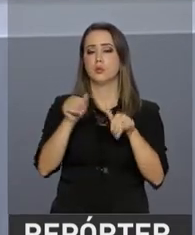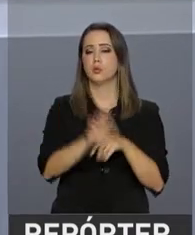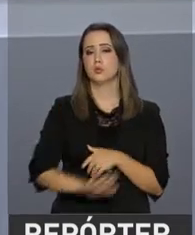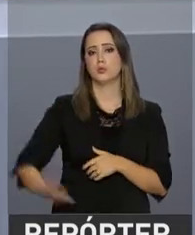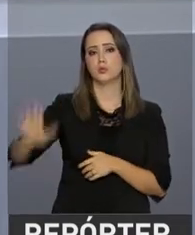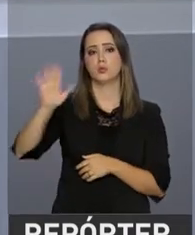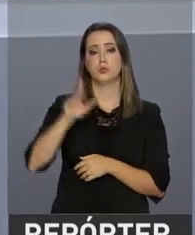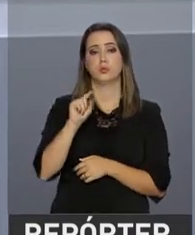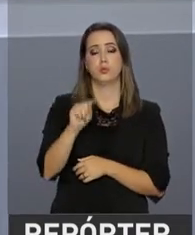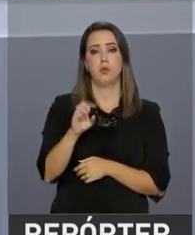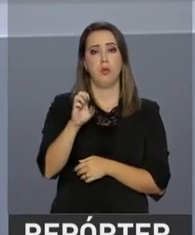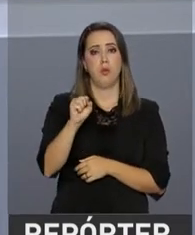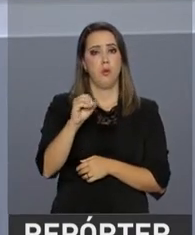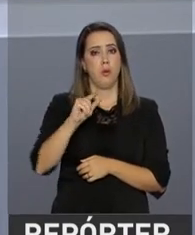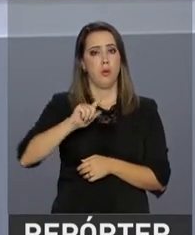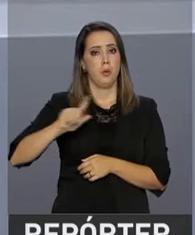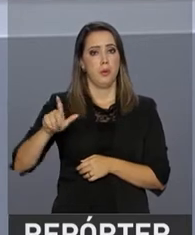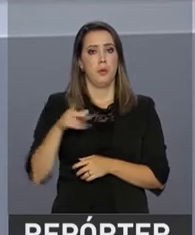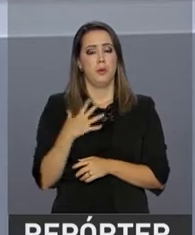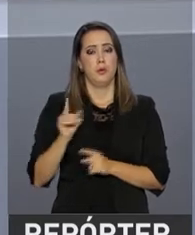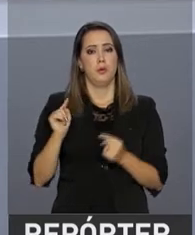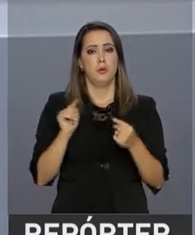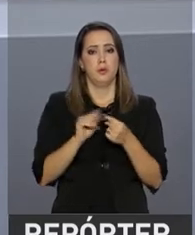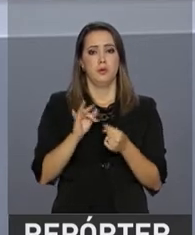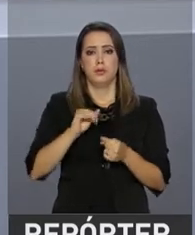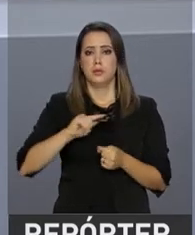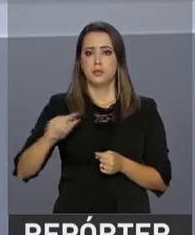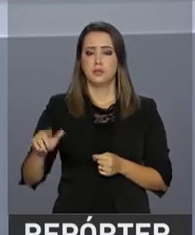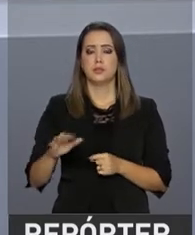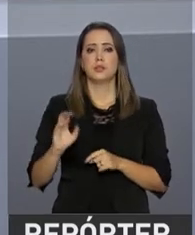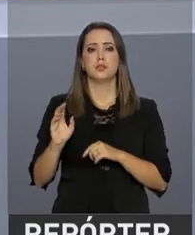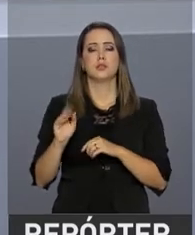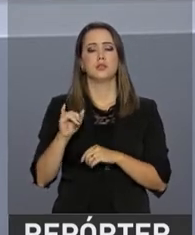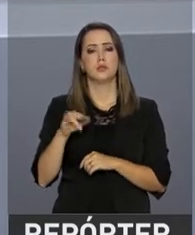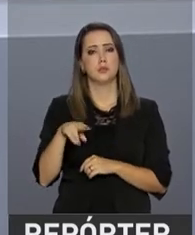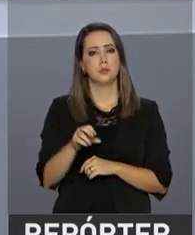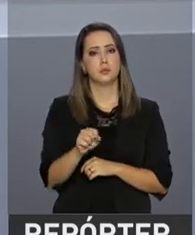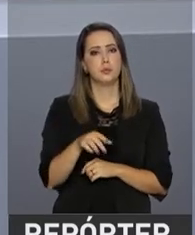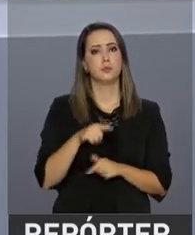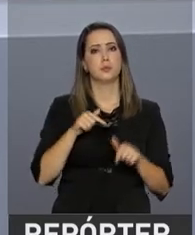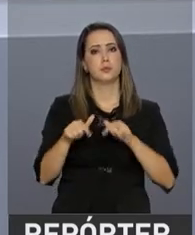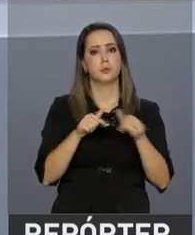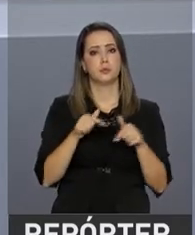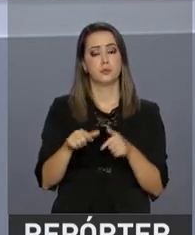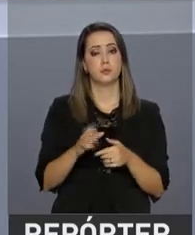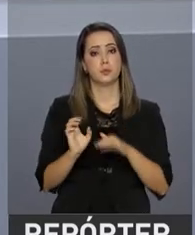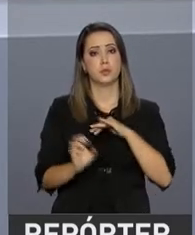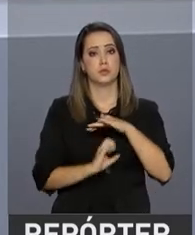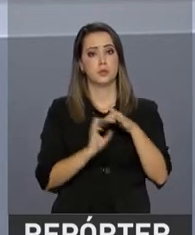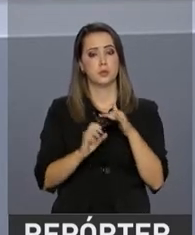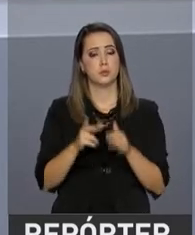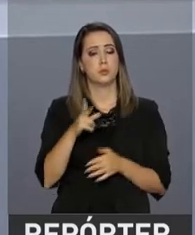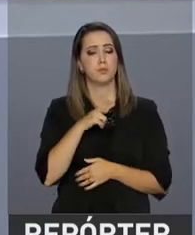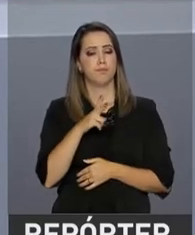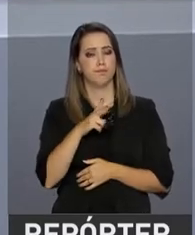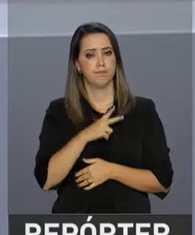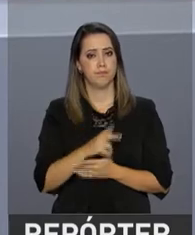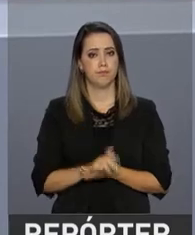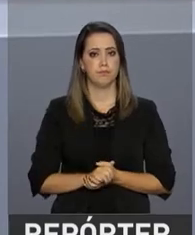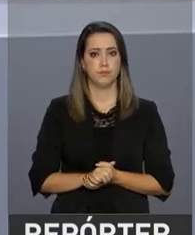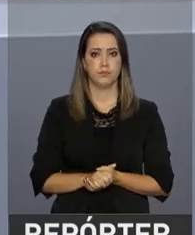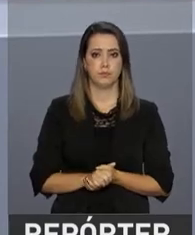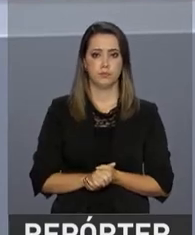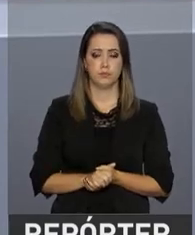país o e social concentra informações física as previdenciárias e trabalhistas dos funcionários de empresas